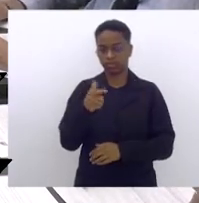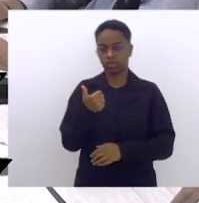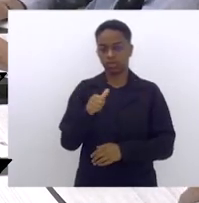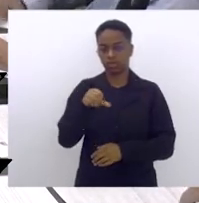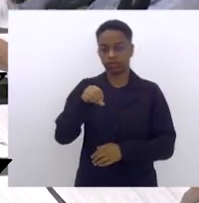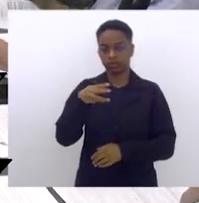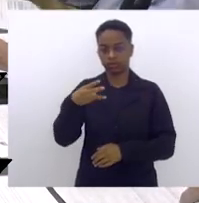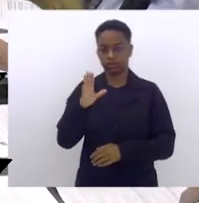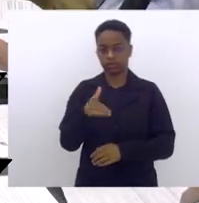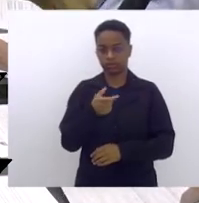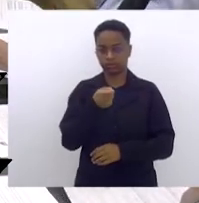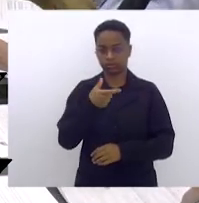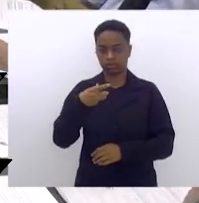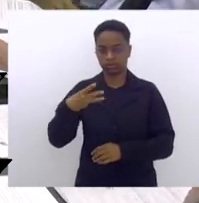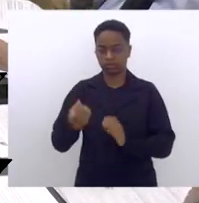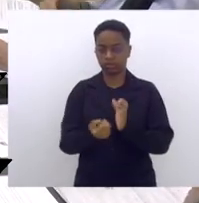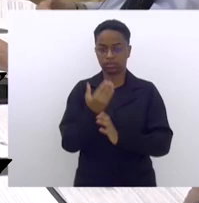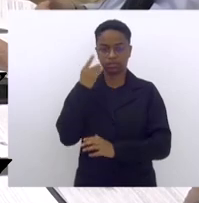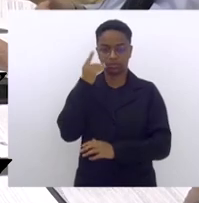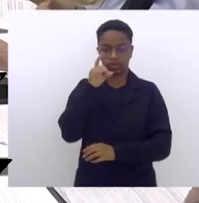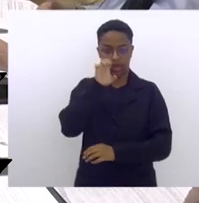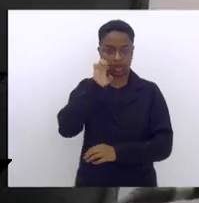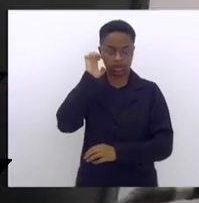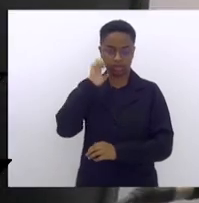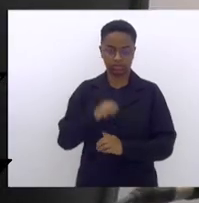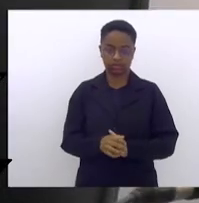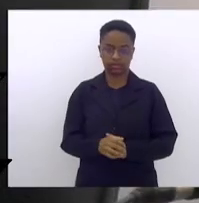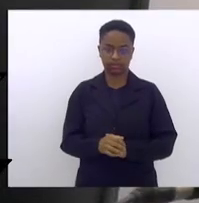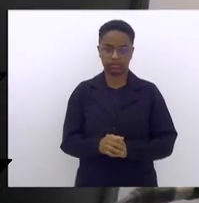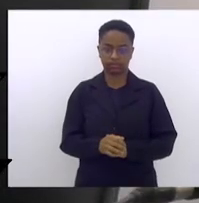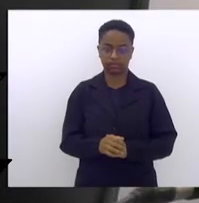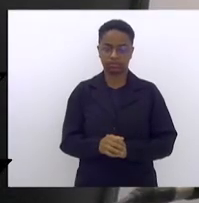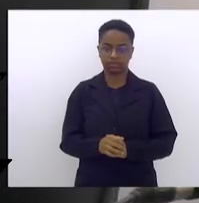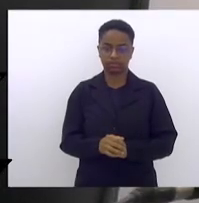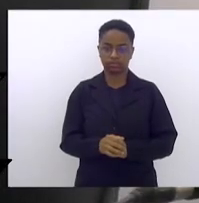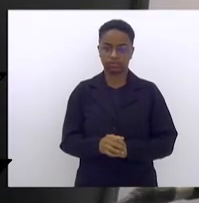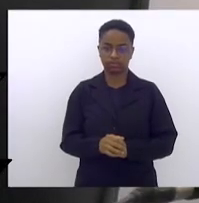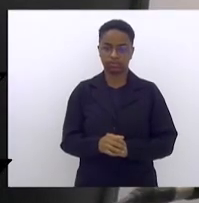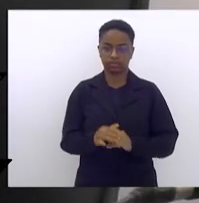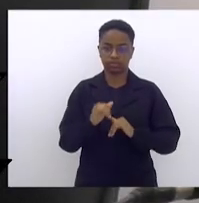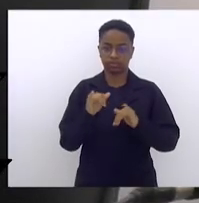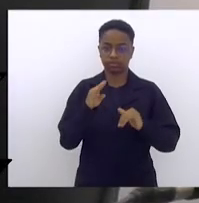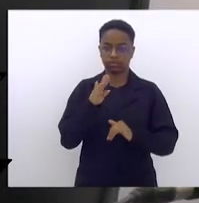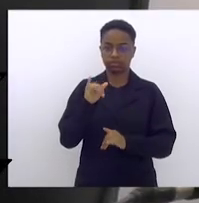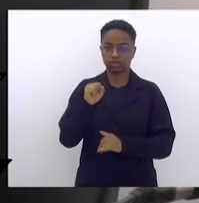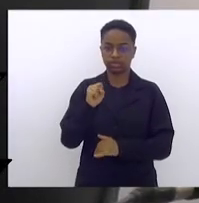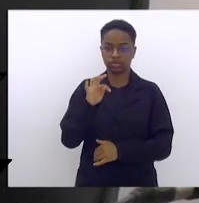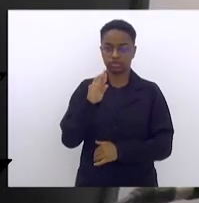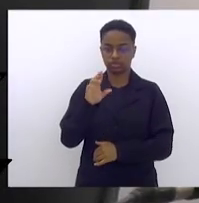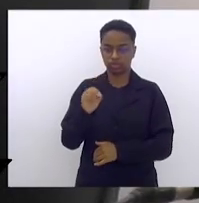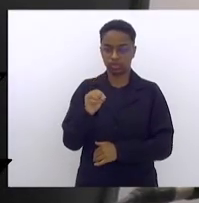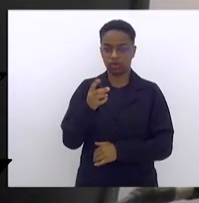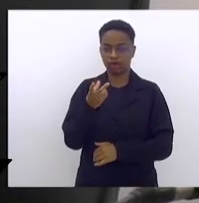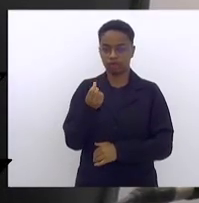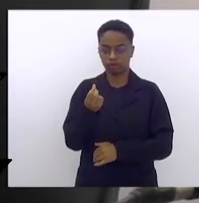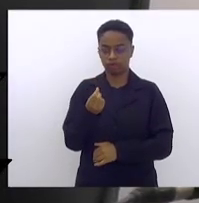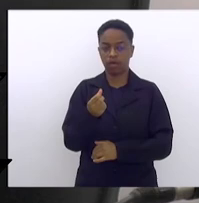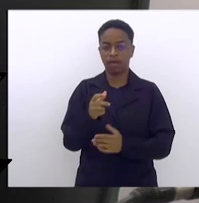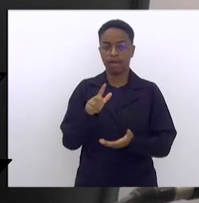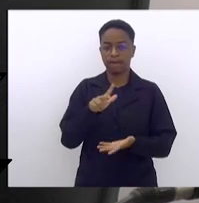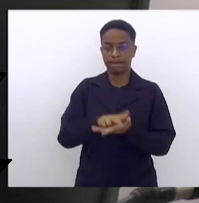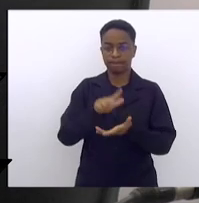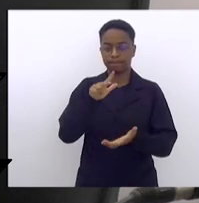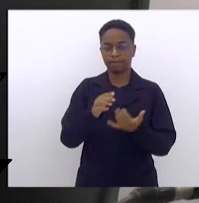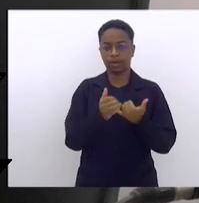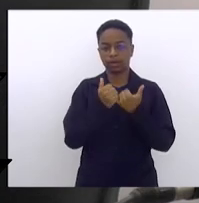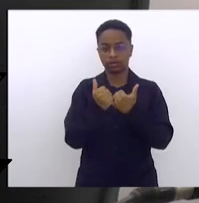de 23, de autoria da deputada Élica Takimoto, que declara o bistrô cultural da avó como patrimônio material histórico e